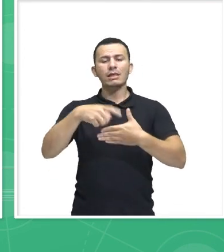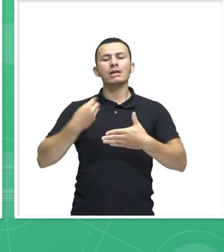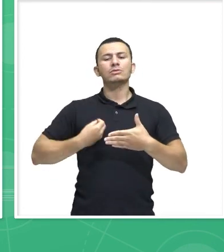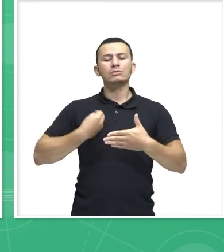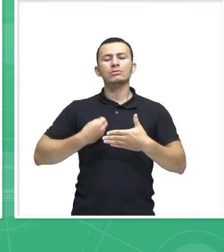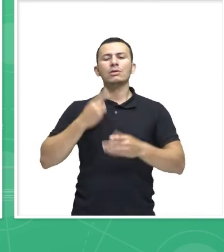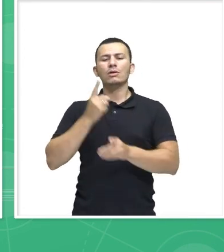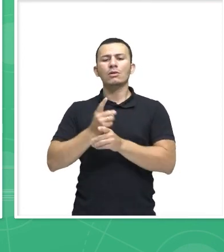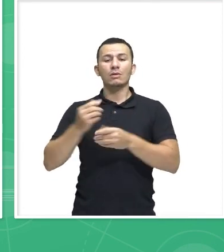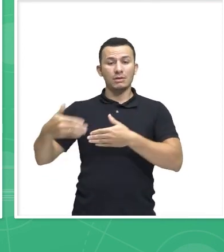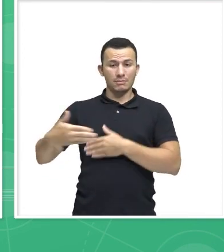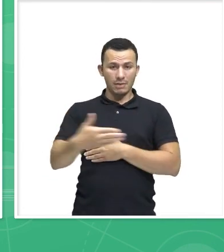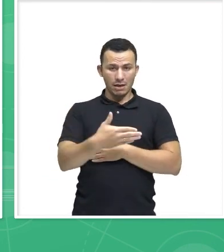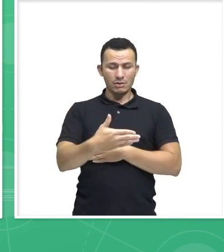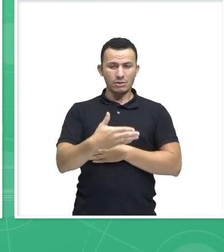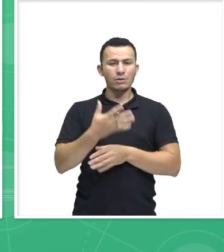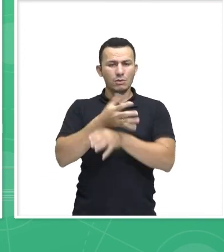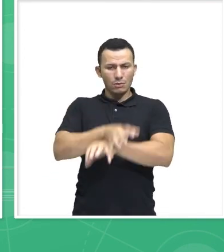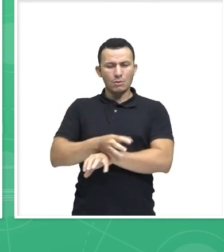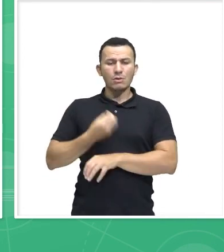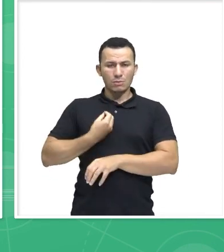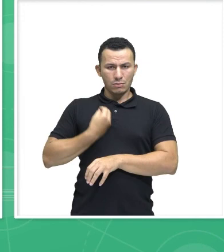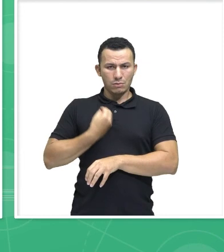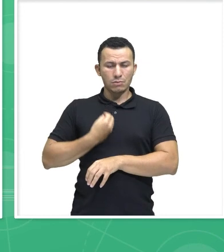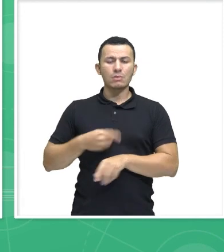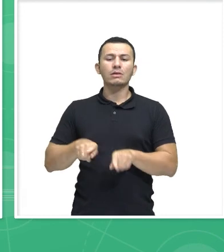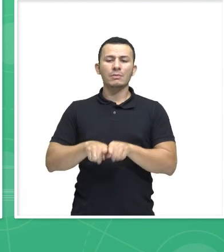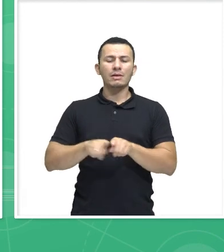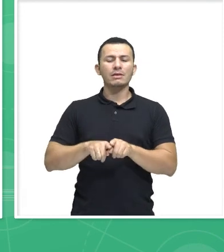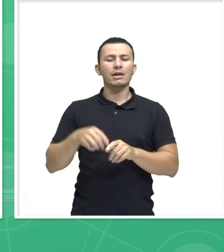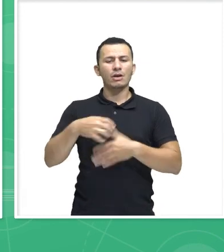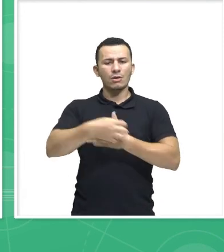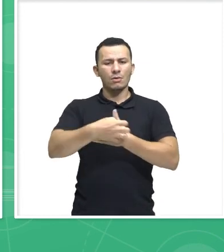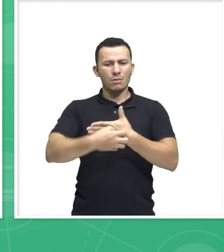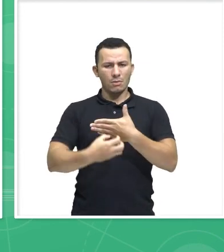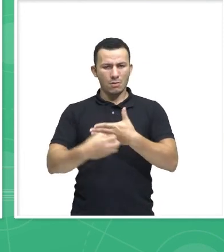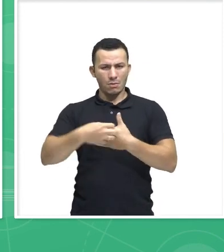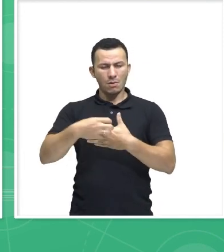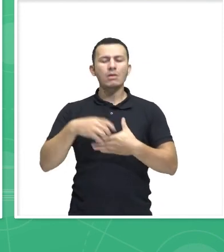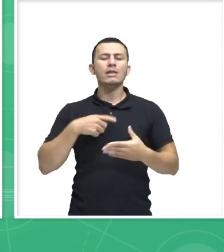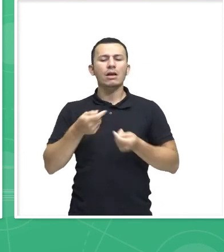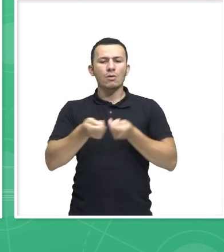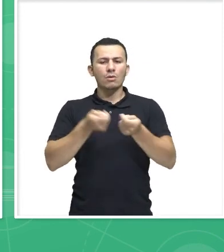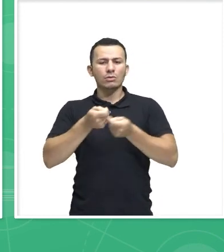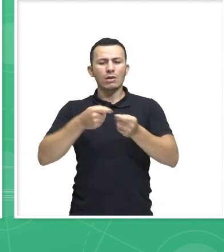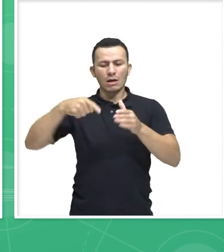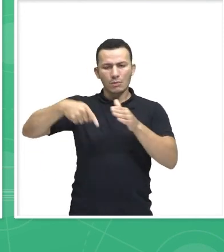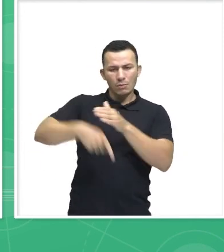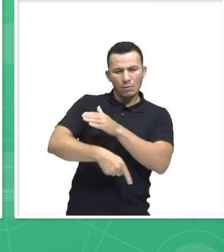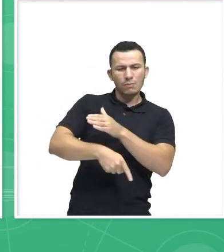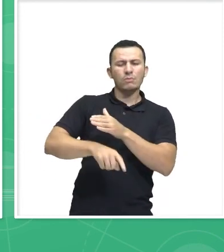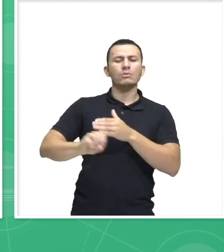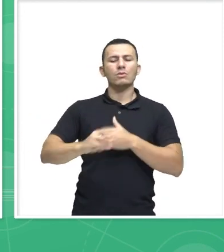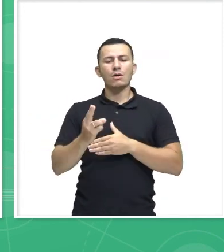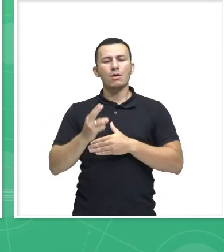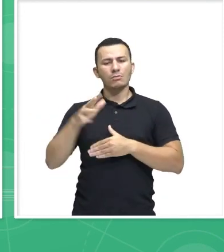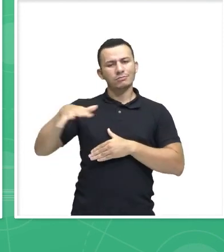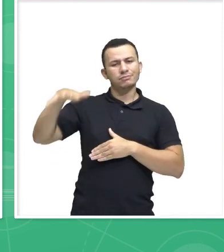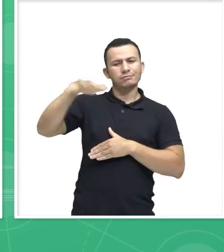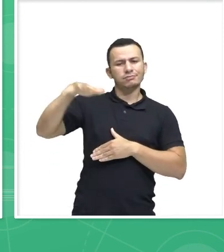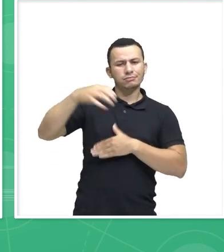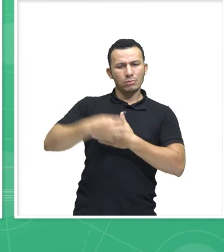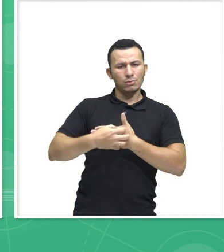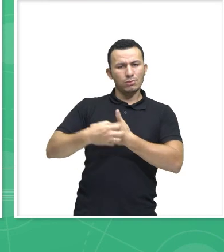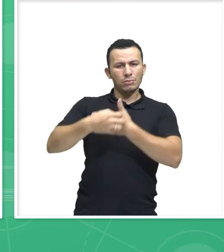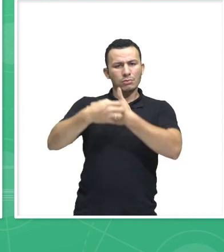ósseos e atua com o órgão hidrostático e controla a profundidade do peixe auxiliando a nadar em direção à